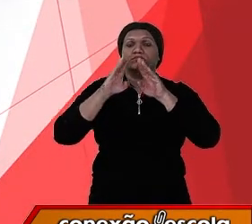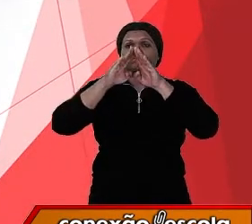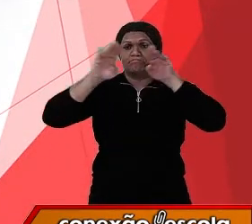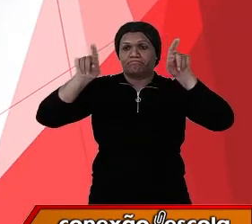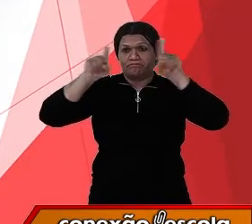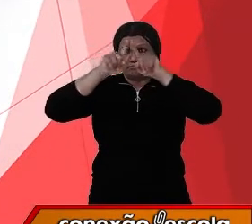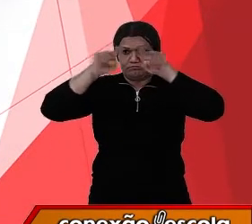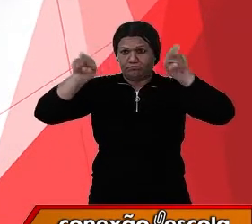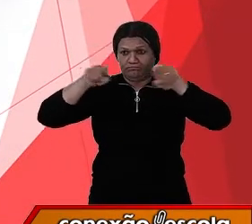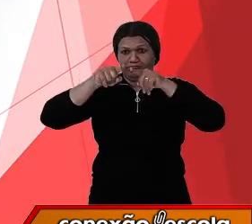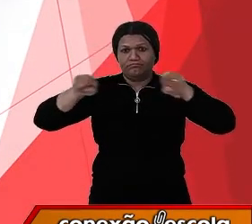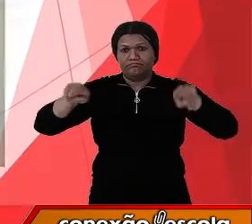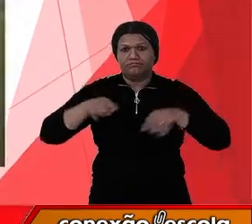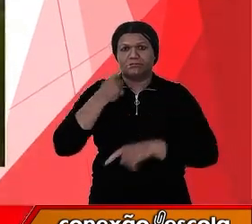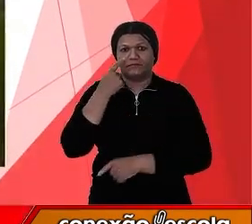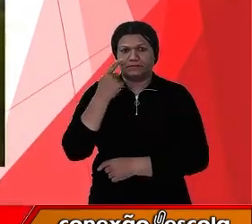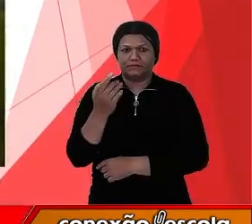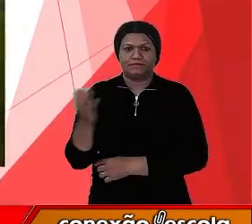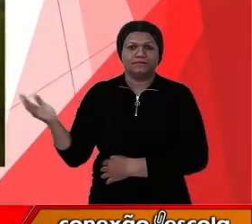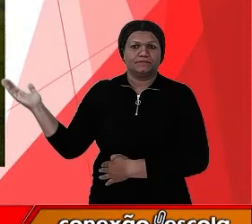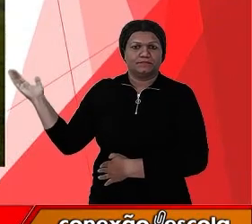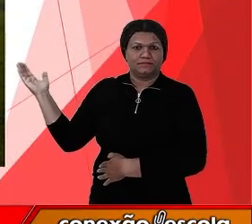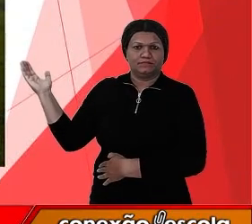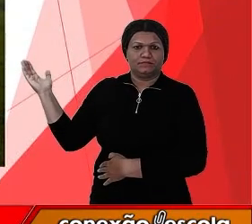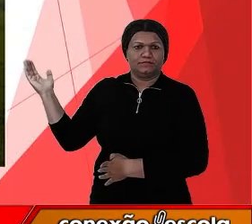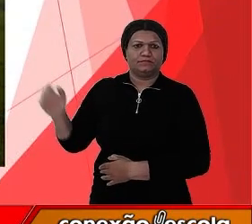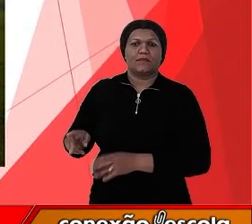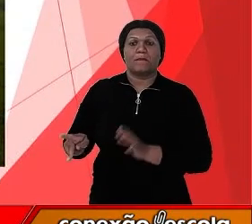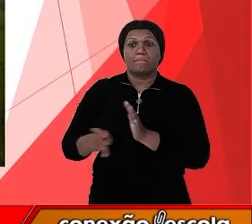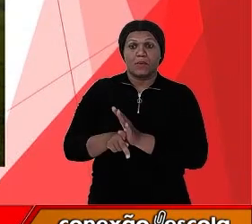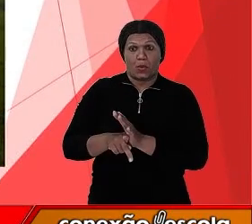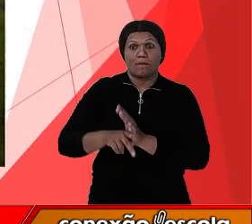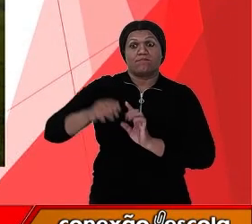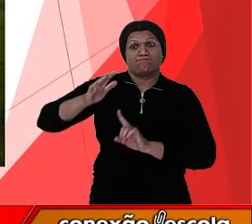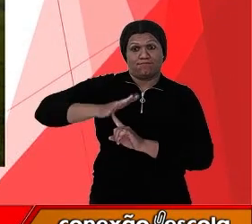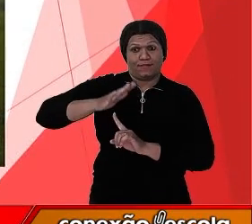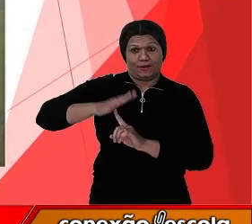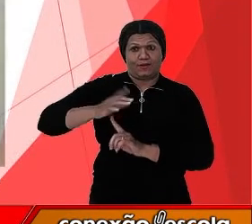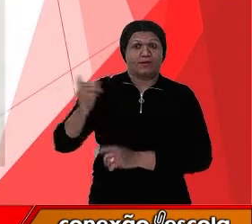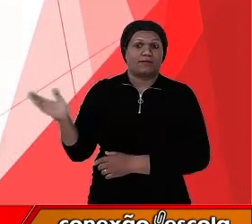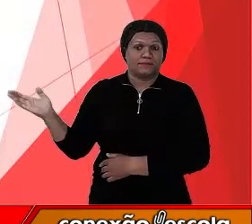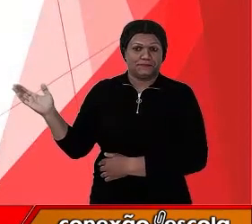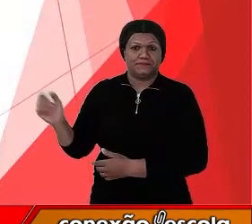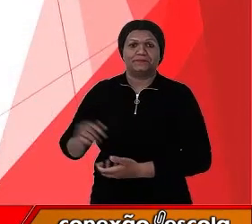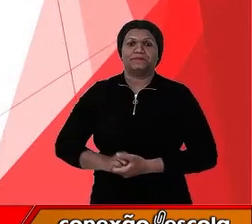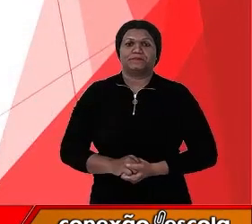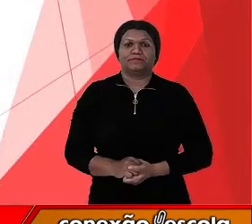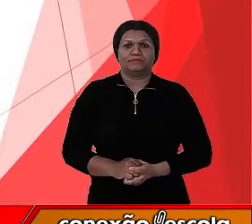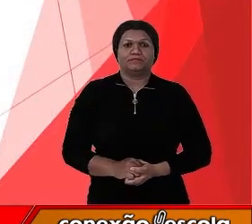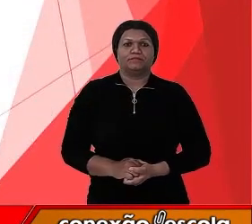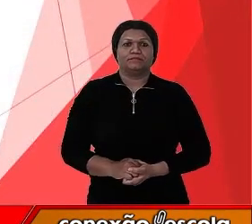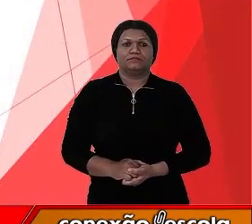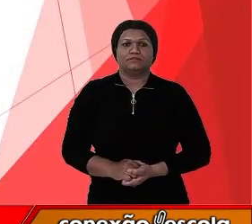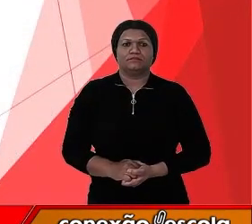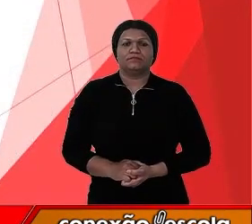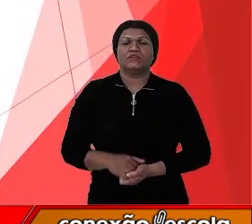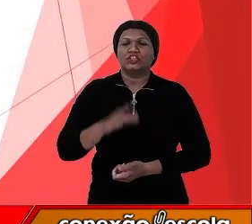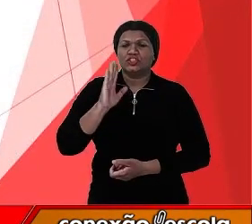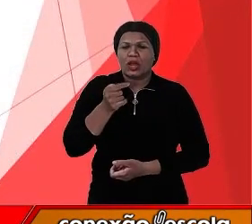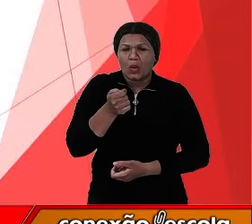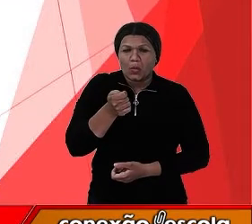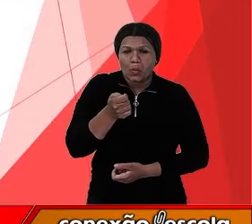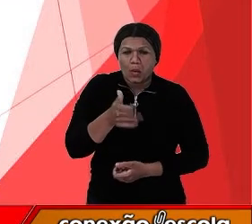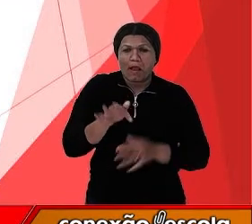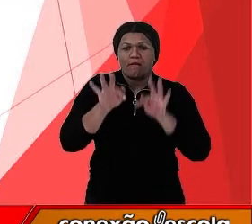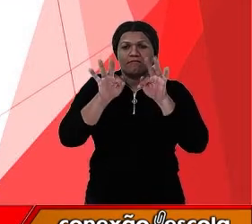sobe para vocês a imagem grandão dos pinheiros-do-paraná ok e as